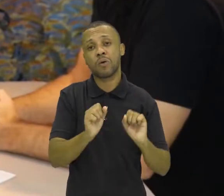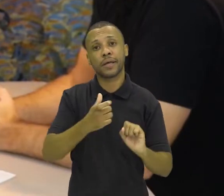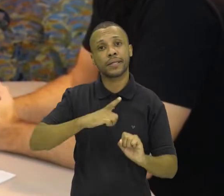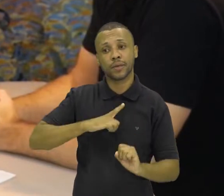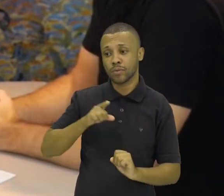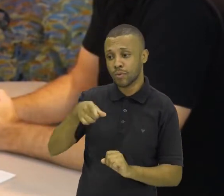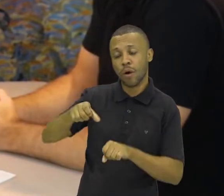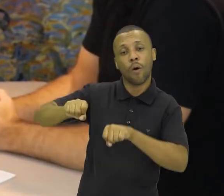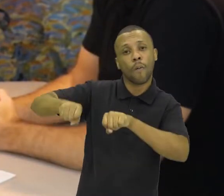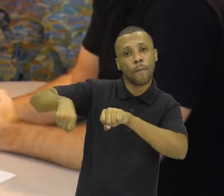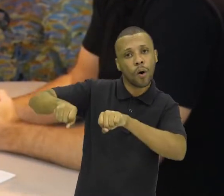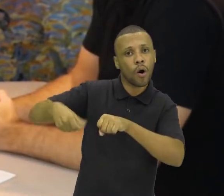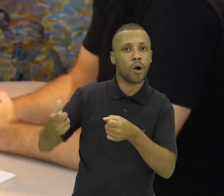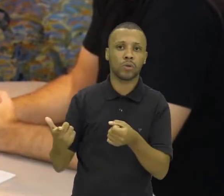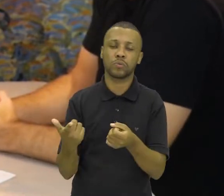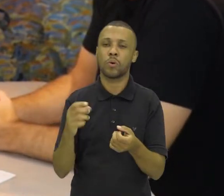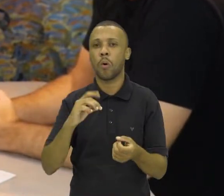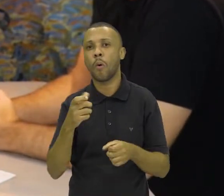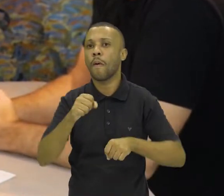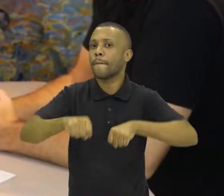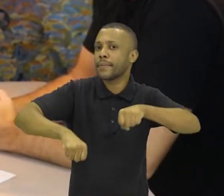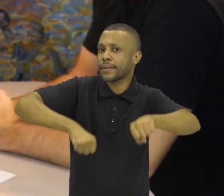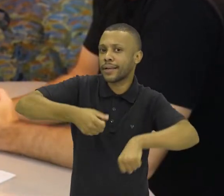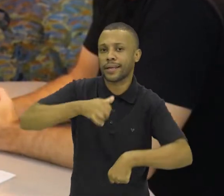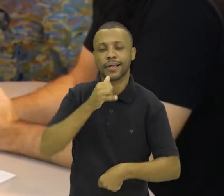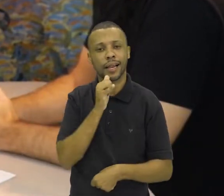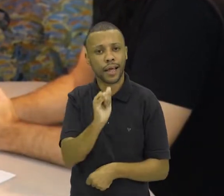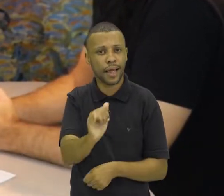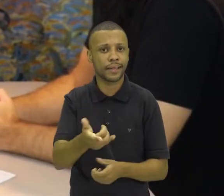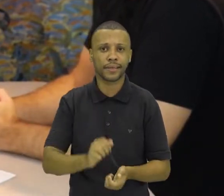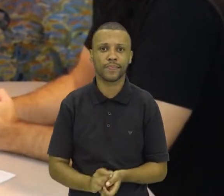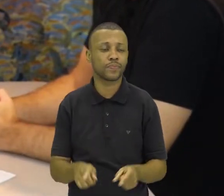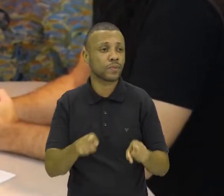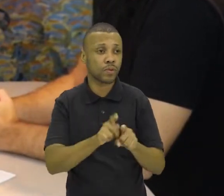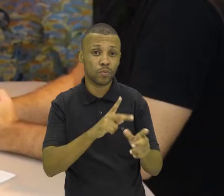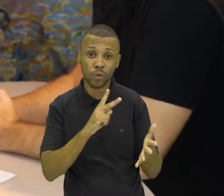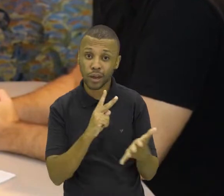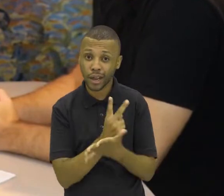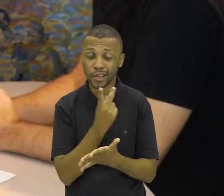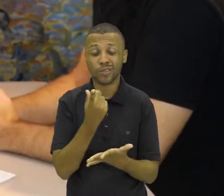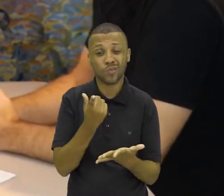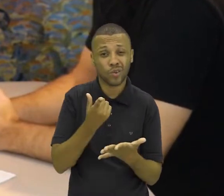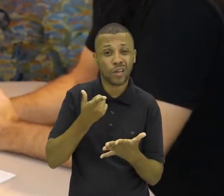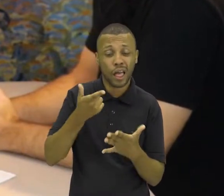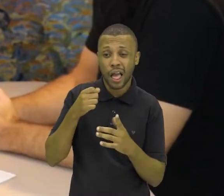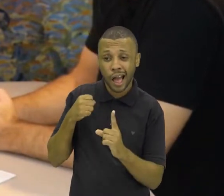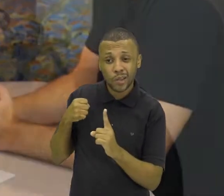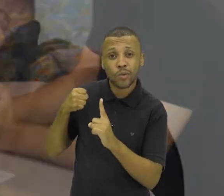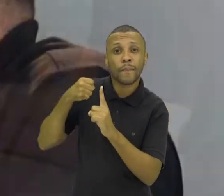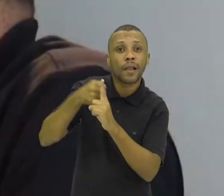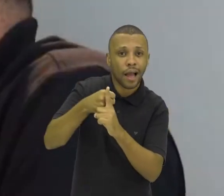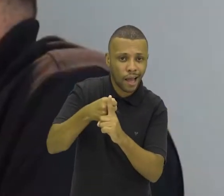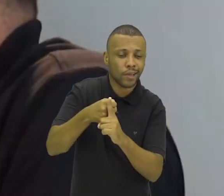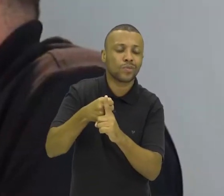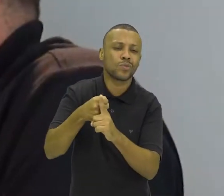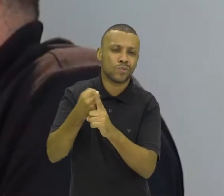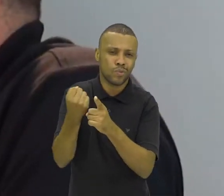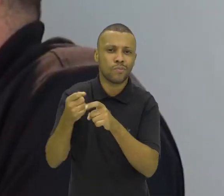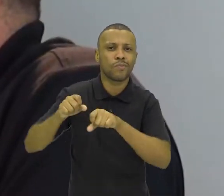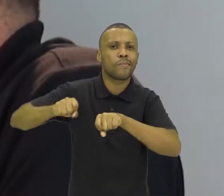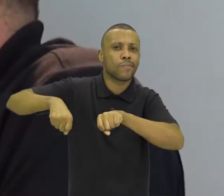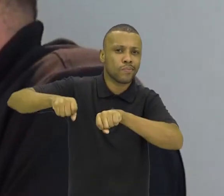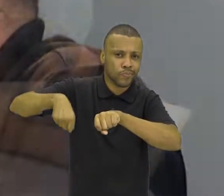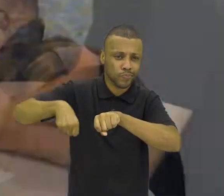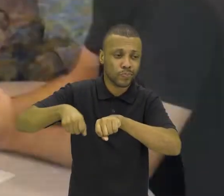pode ter sido o motociclista ou o ciclista. no quadro de agente da operação, a gente tem um que foi atropelado por uma bicicleta. Sim. E ficou